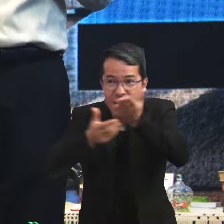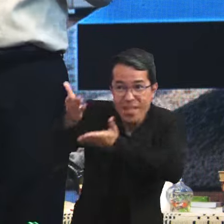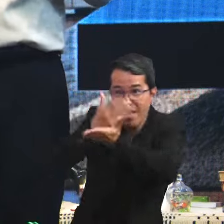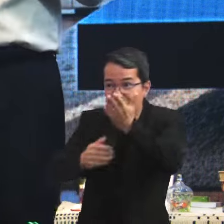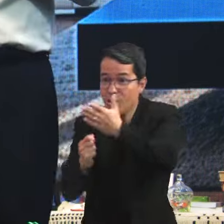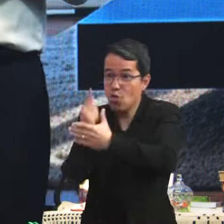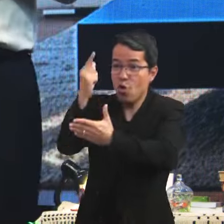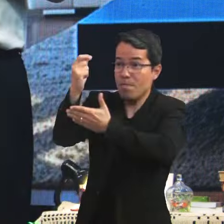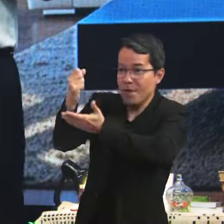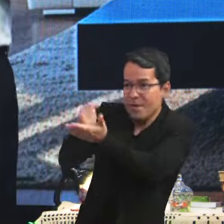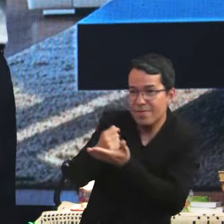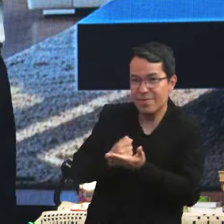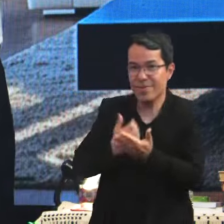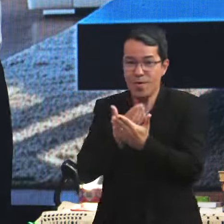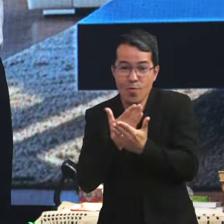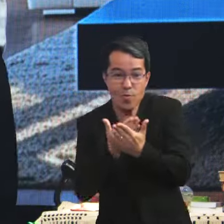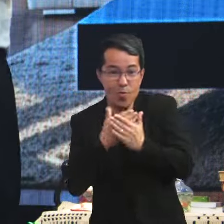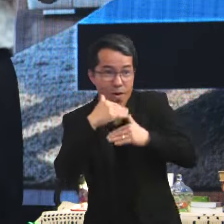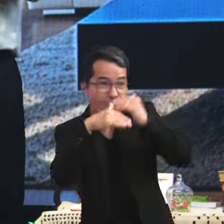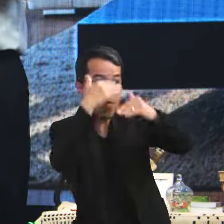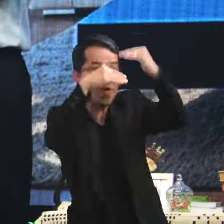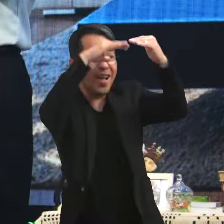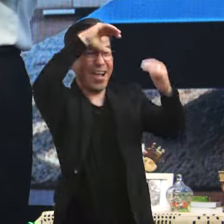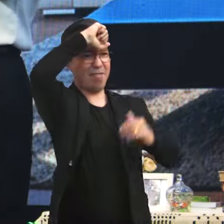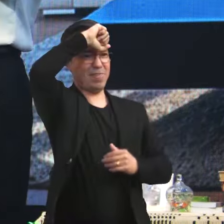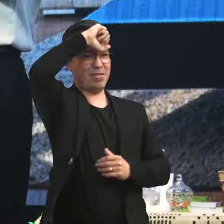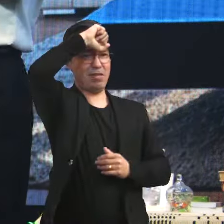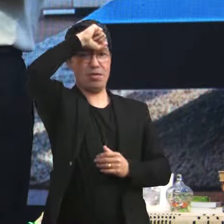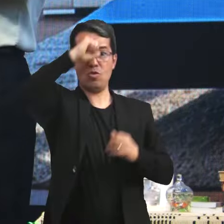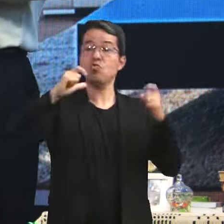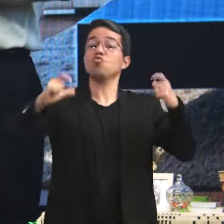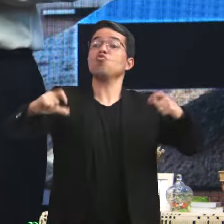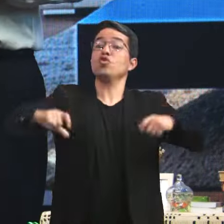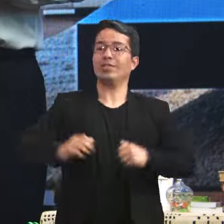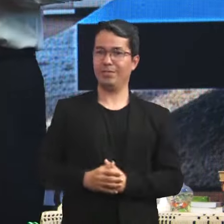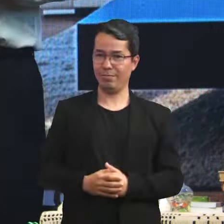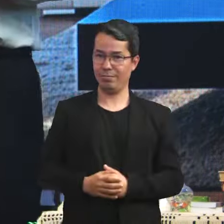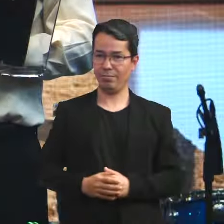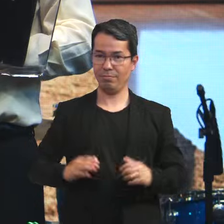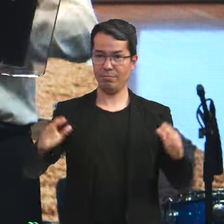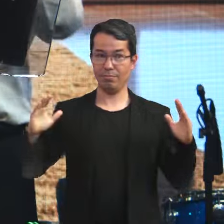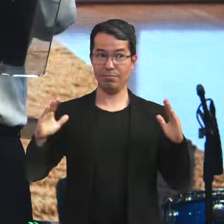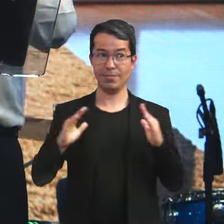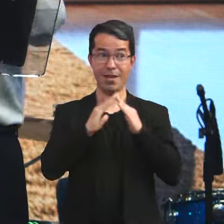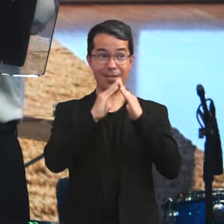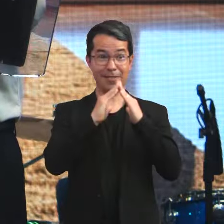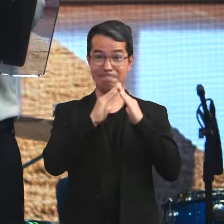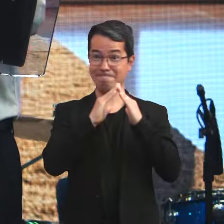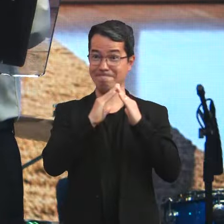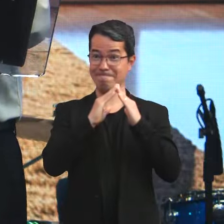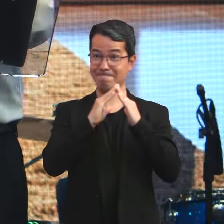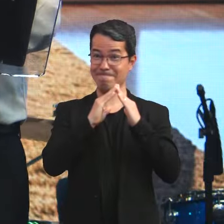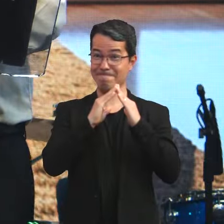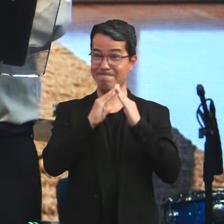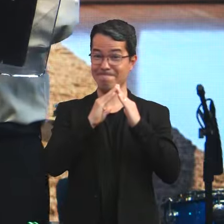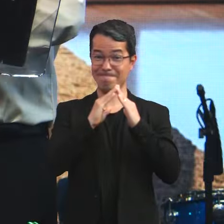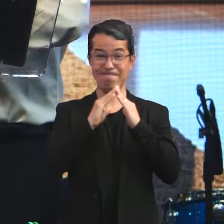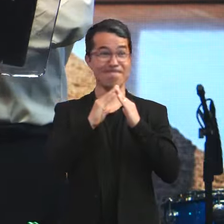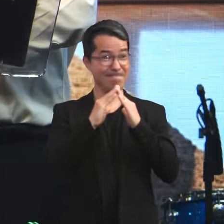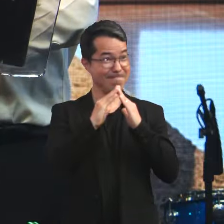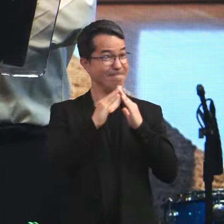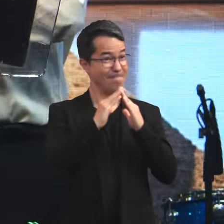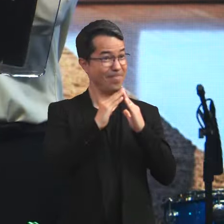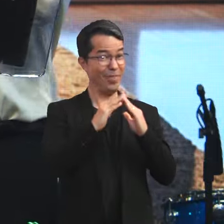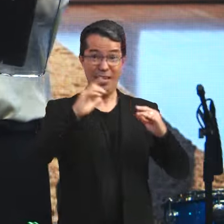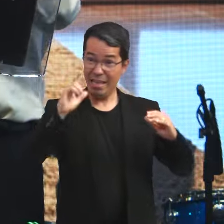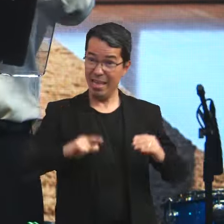laborais educativas er saturo esta saturado pelo evangelho que provocou foi isso